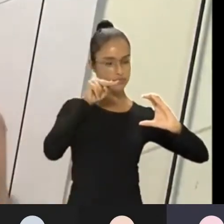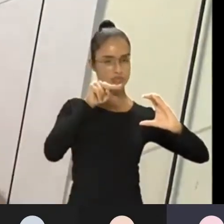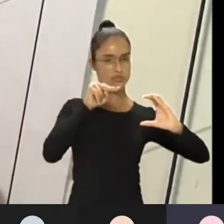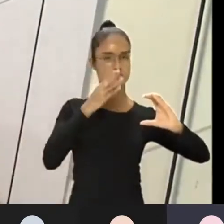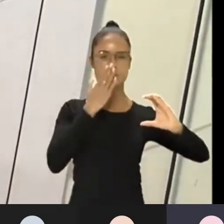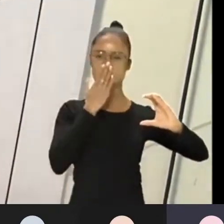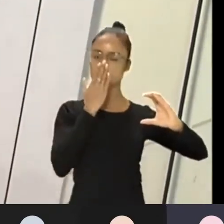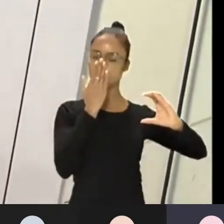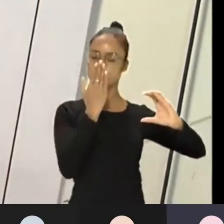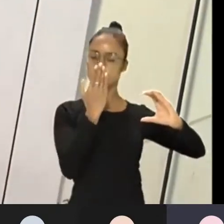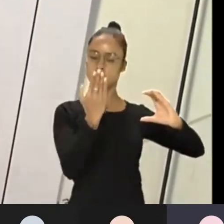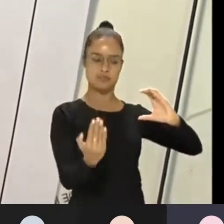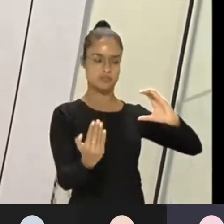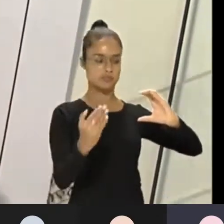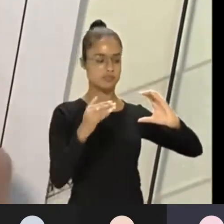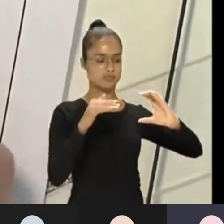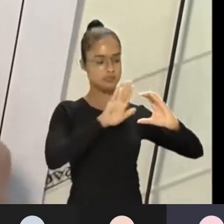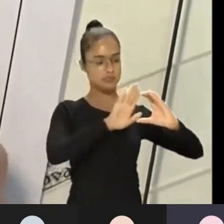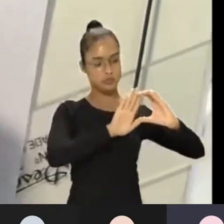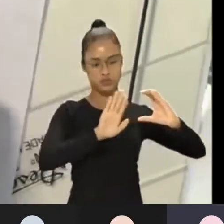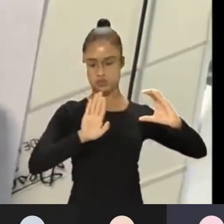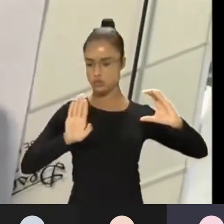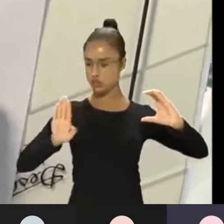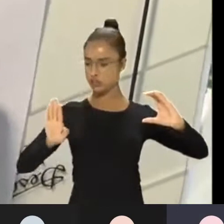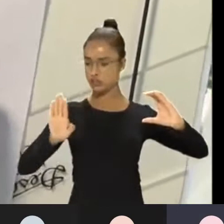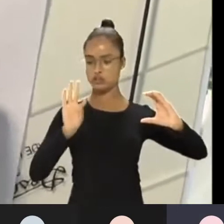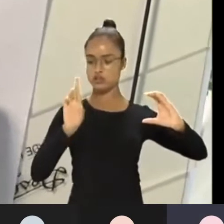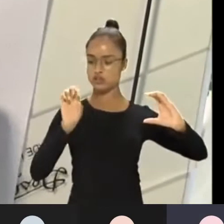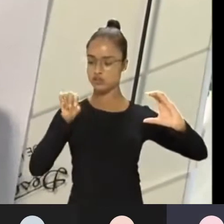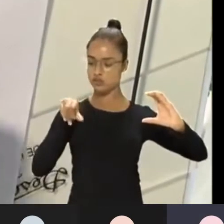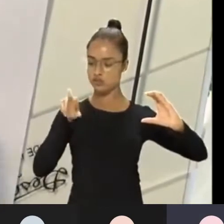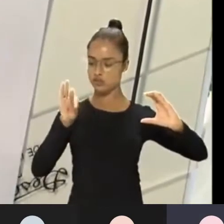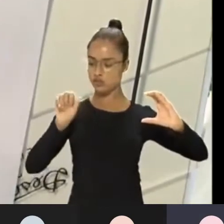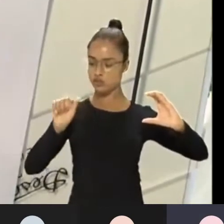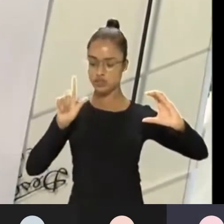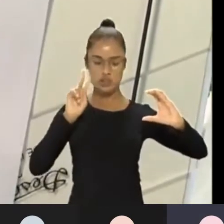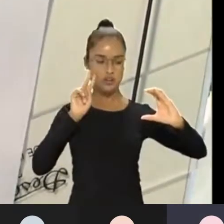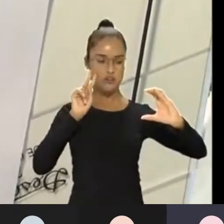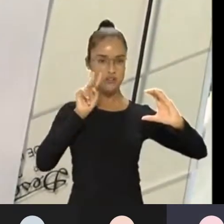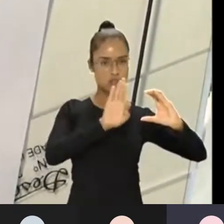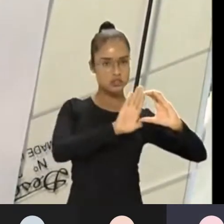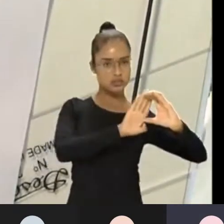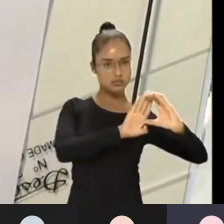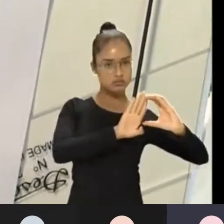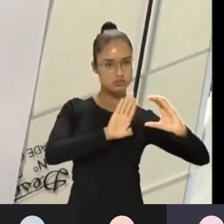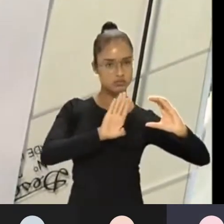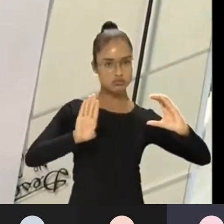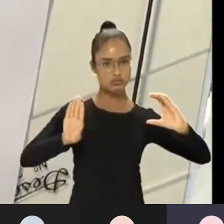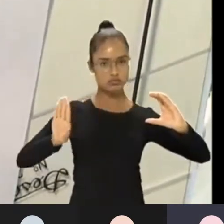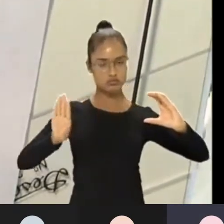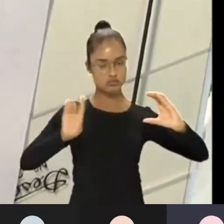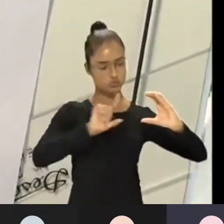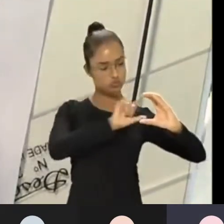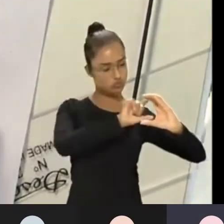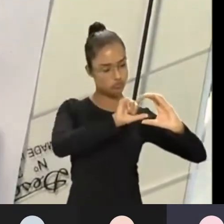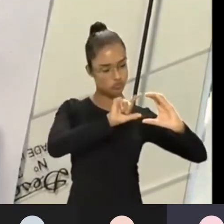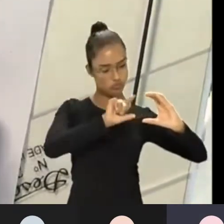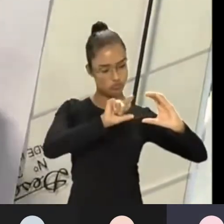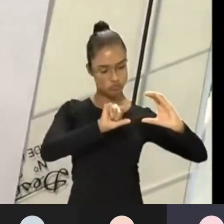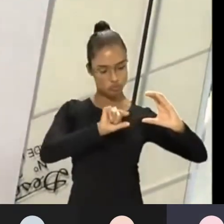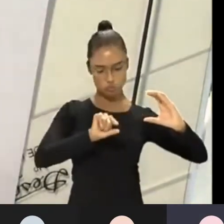frontal primeiro. Eu projeto os pontos aqui na base, ó. da onde eu vou